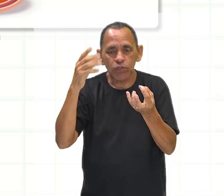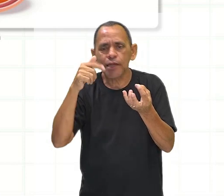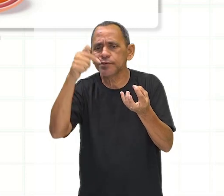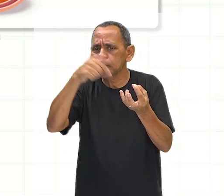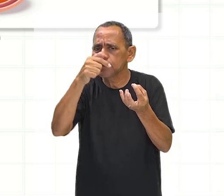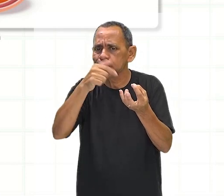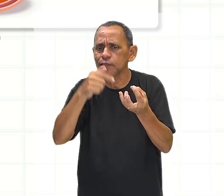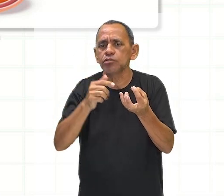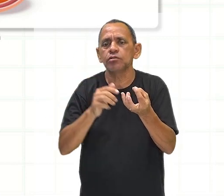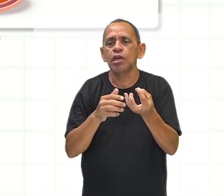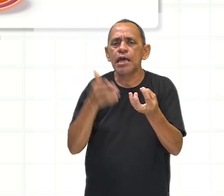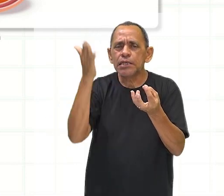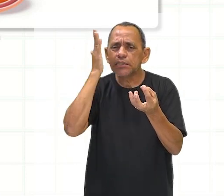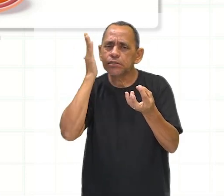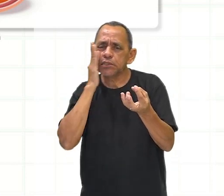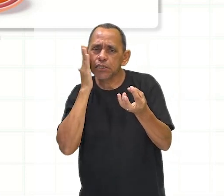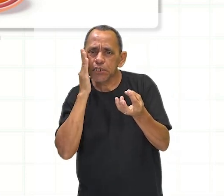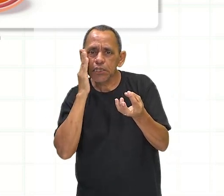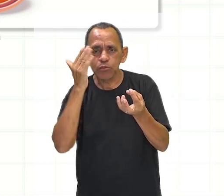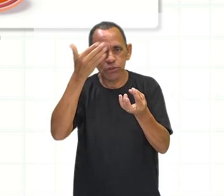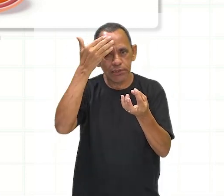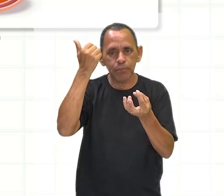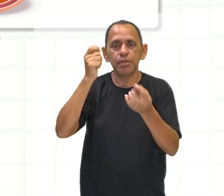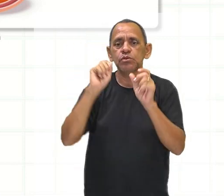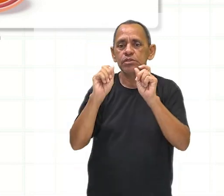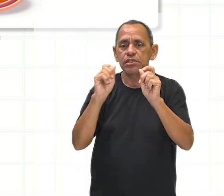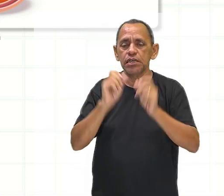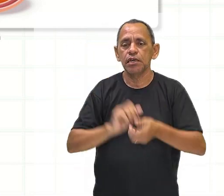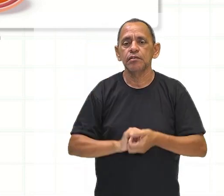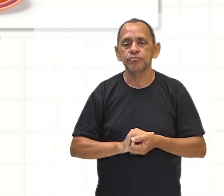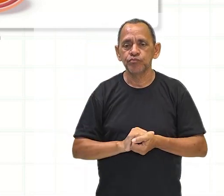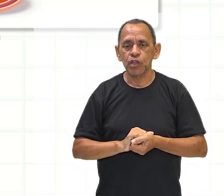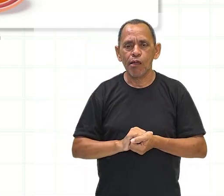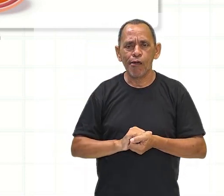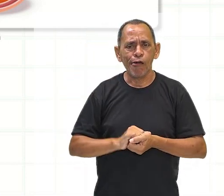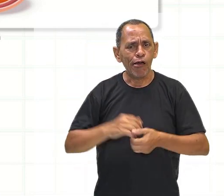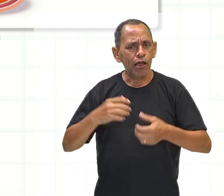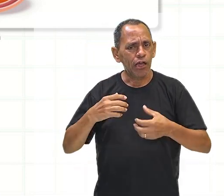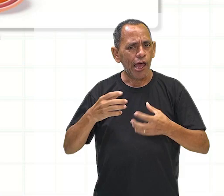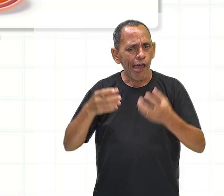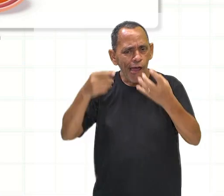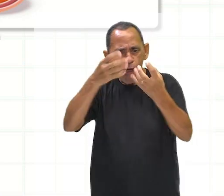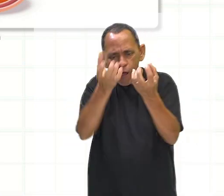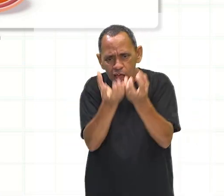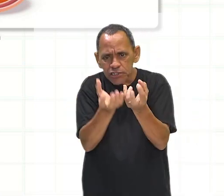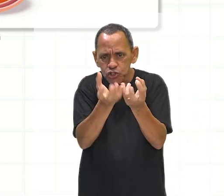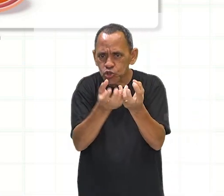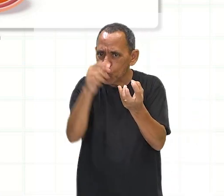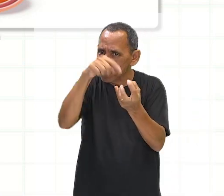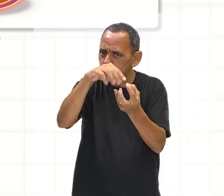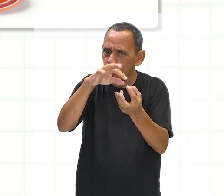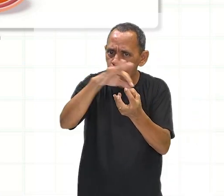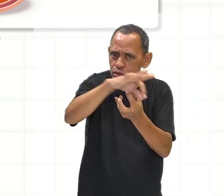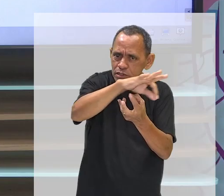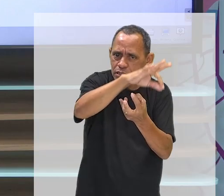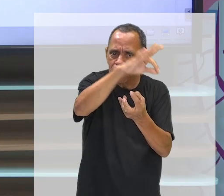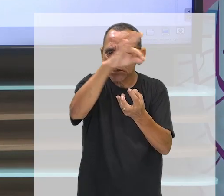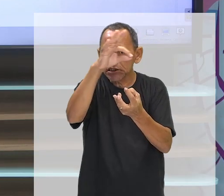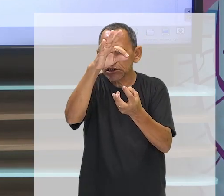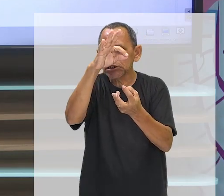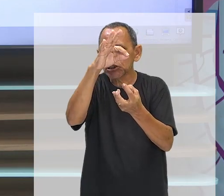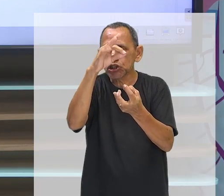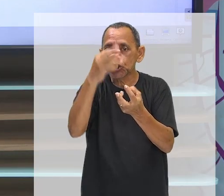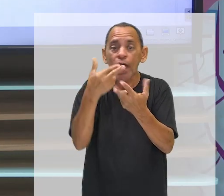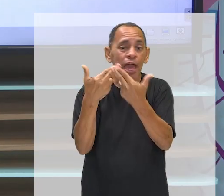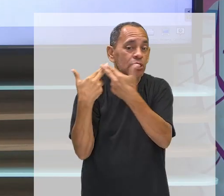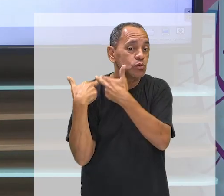certo? Então, a gente já sabe que esse órgão, né, no caso essas glândulas ali, os testículos vão ser responsáveis ali pela